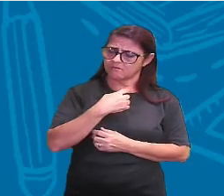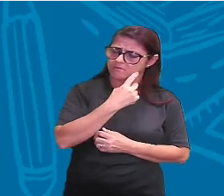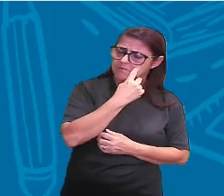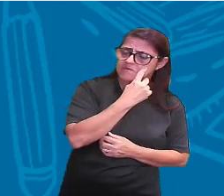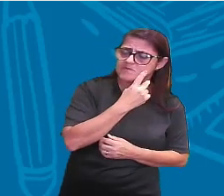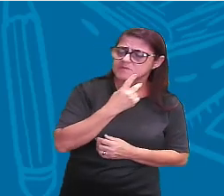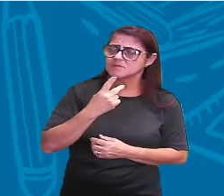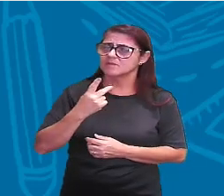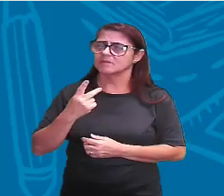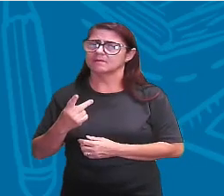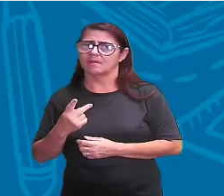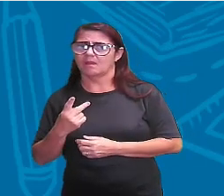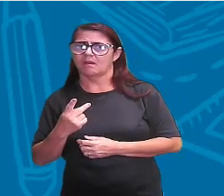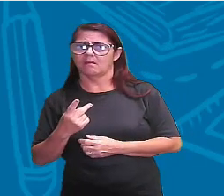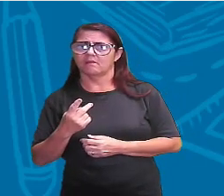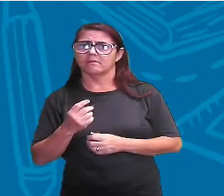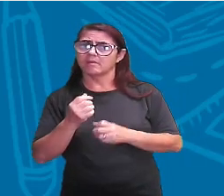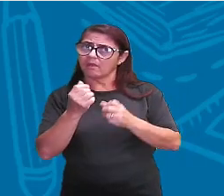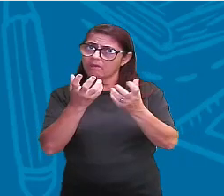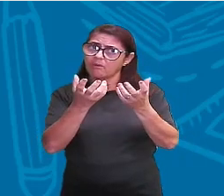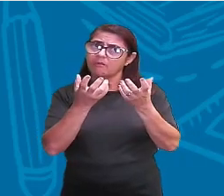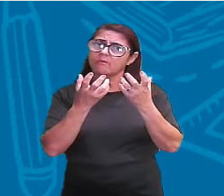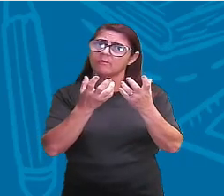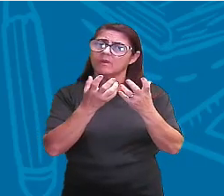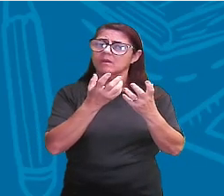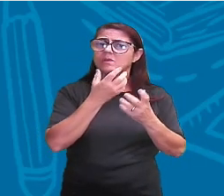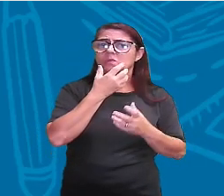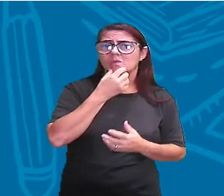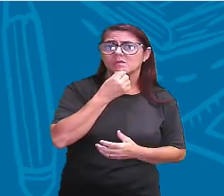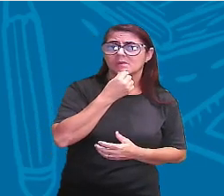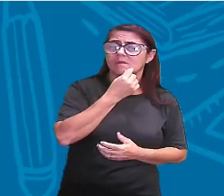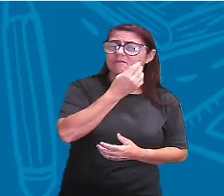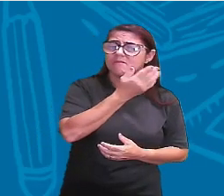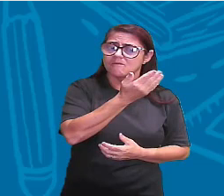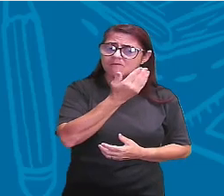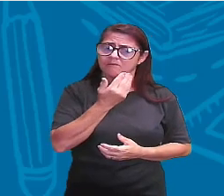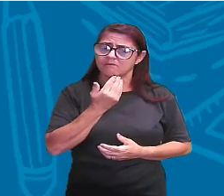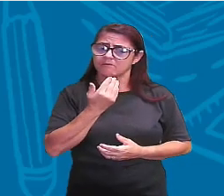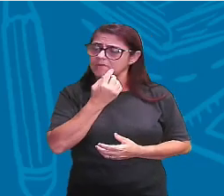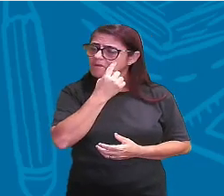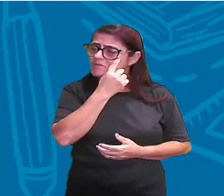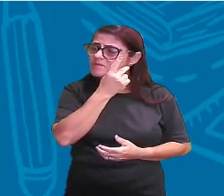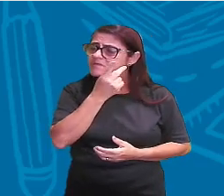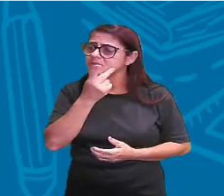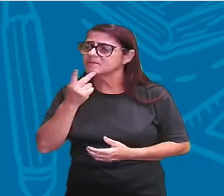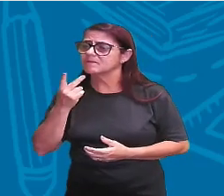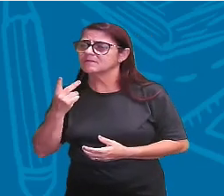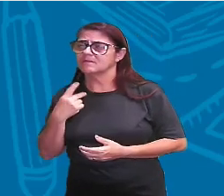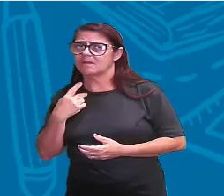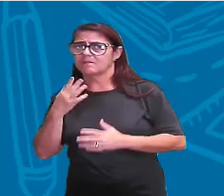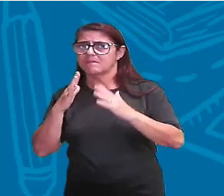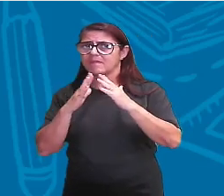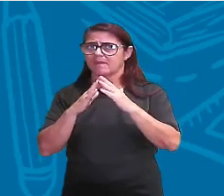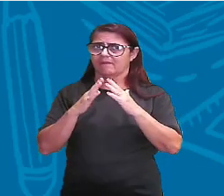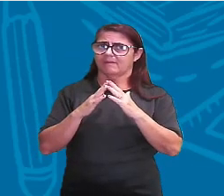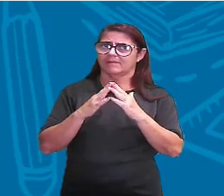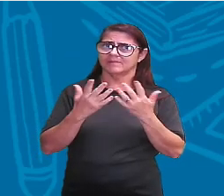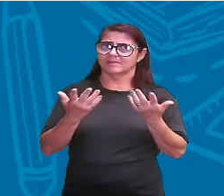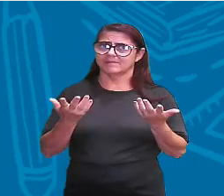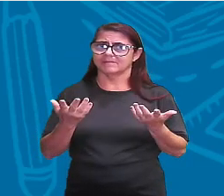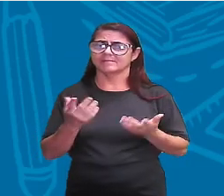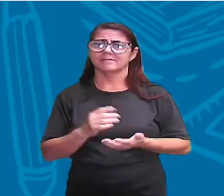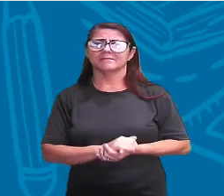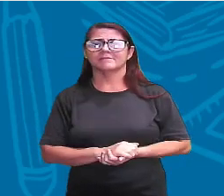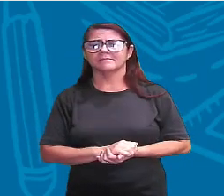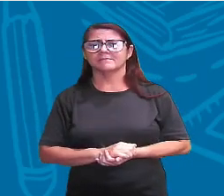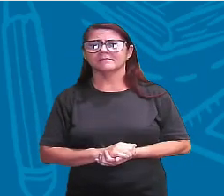visitar, tá? Então, nós temos aí esses pronomes que são os pronomes objetos. Se você olhar em português, você mata logo a charada